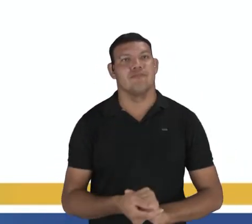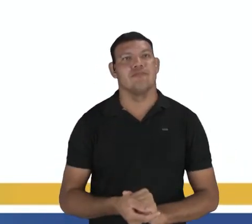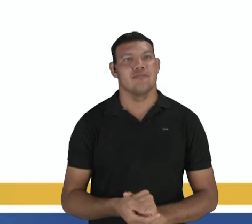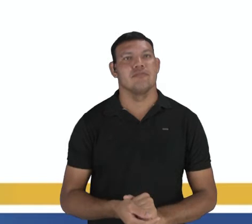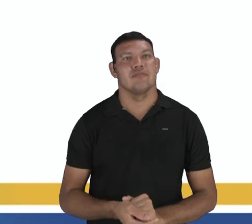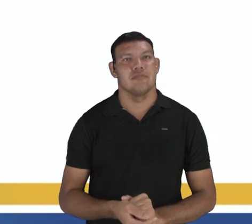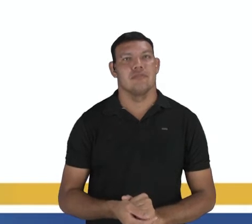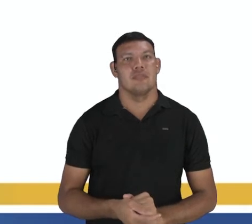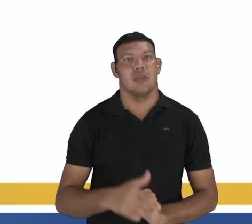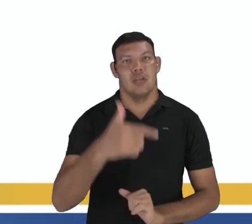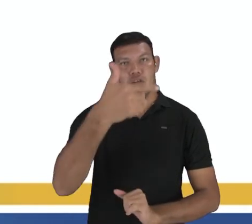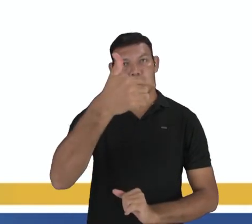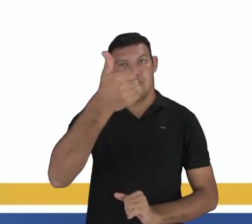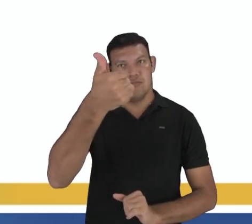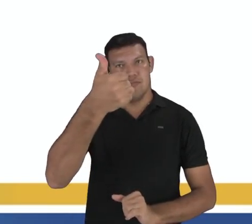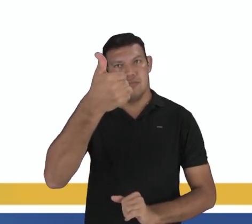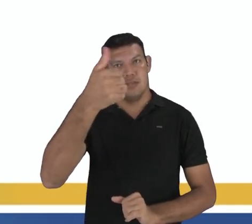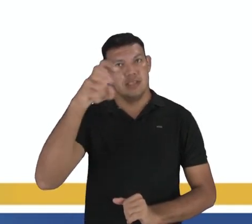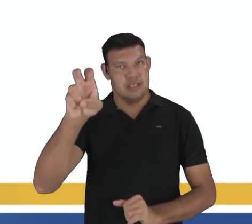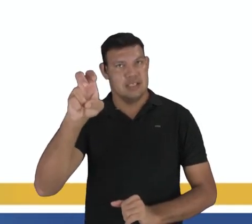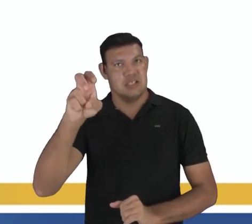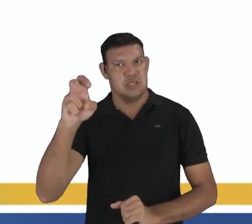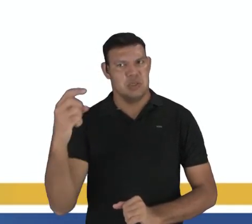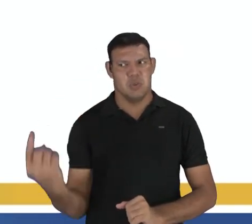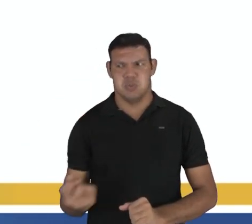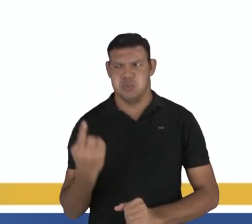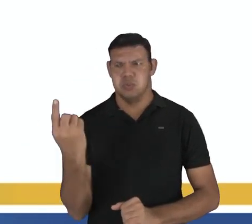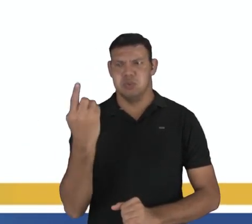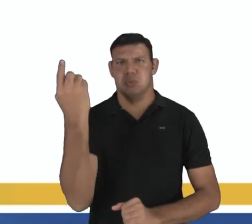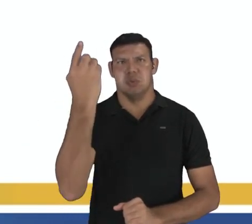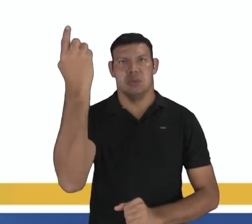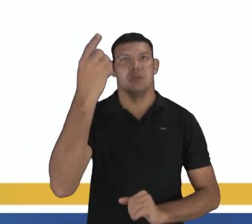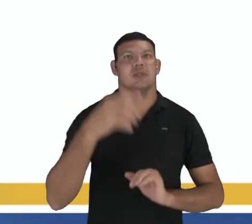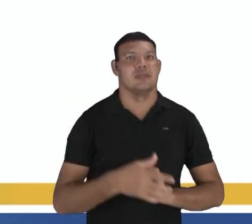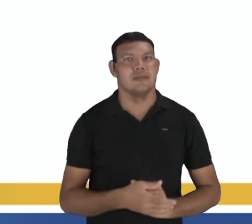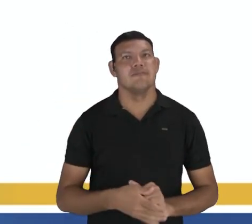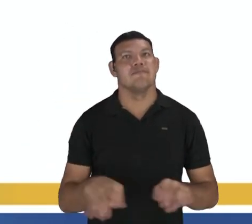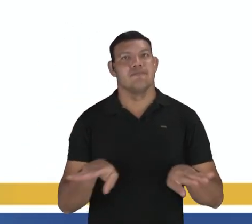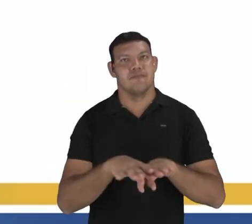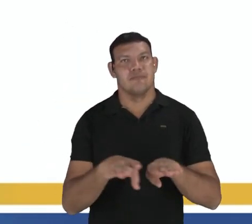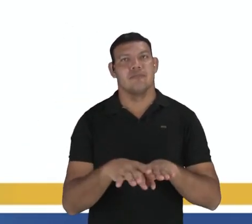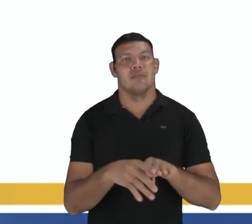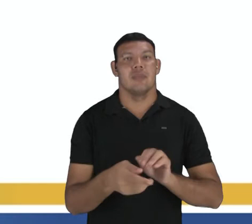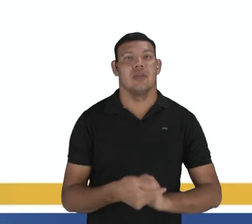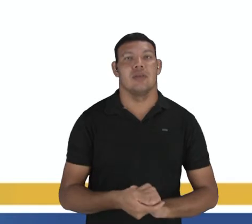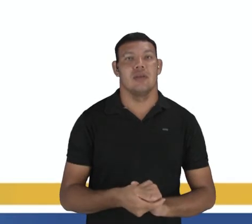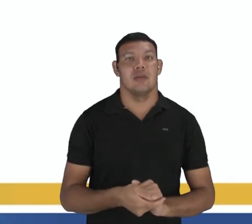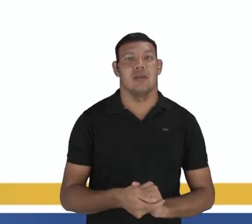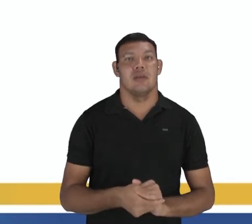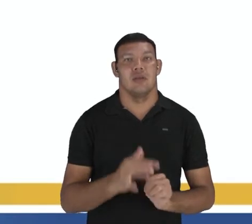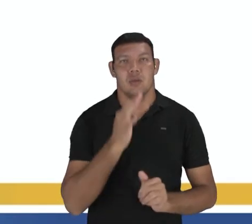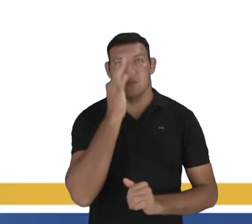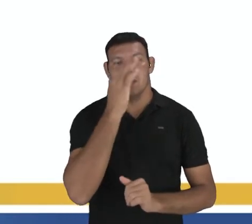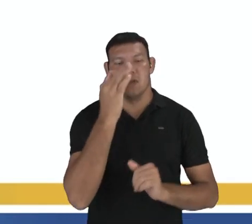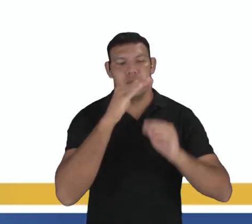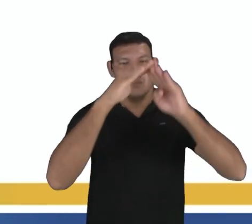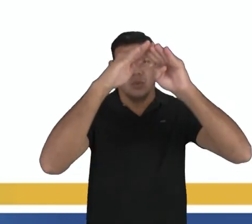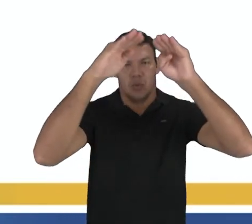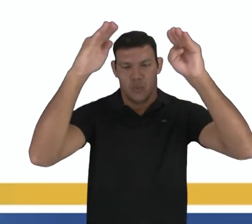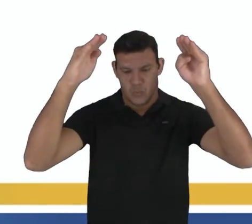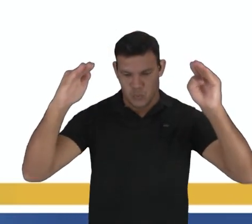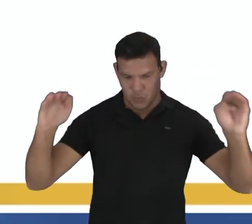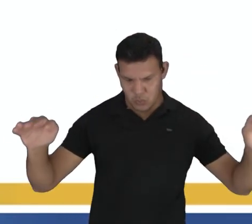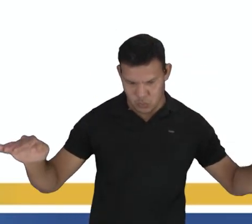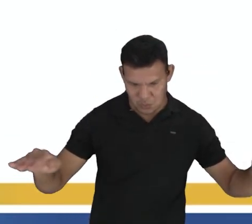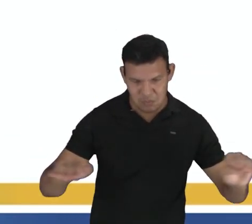de 215 metros e os jardins suspensos da Babilônia, né? Então, nessa região da Mesopotâmia, por conta